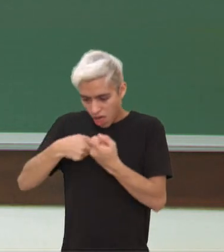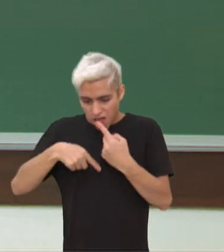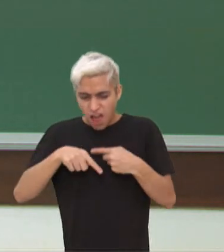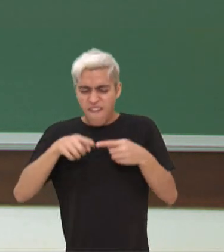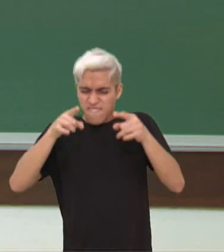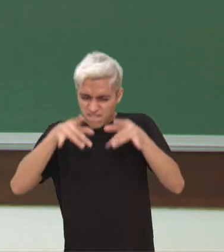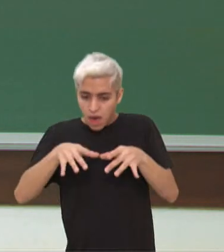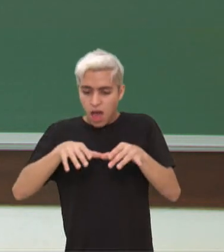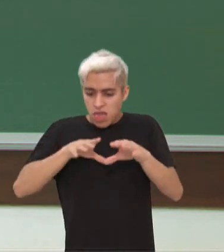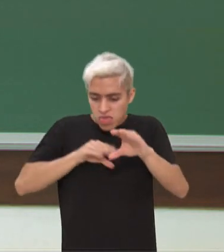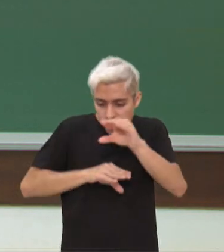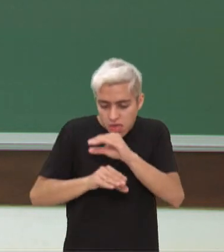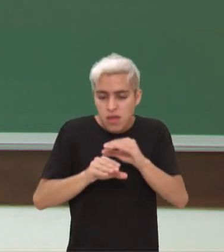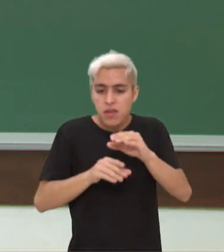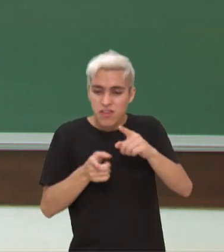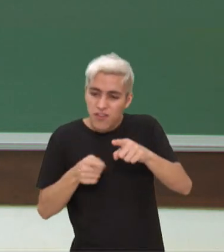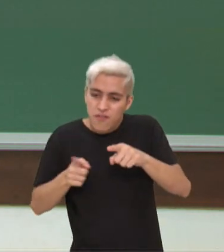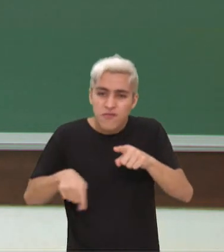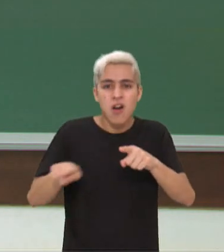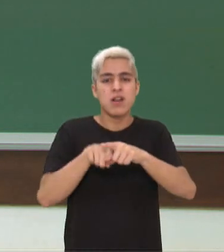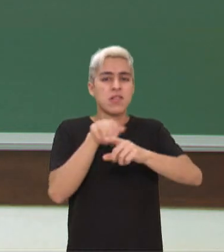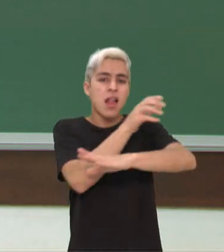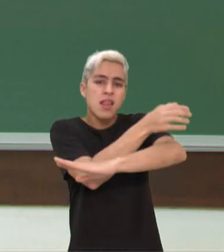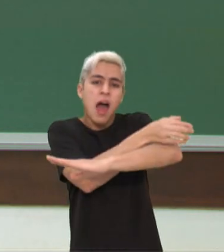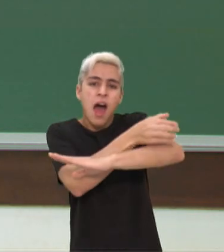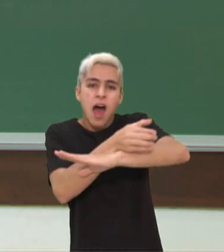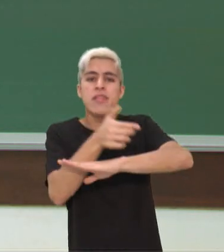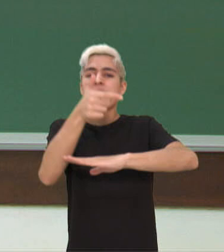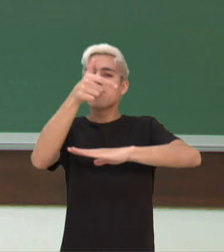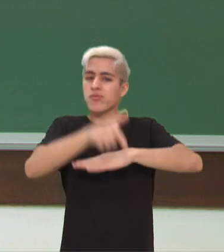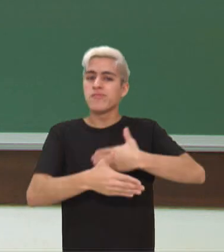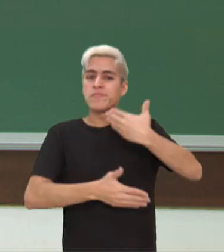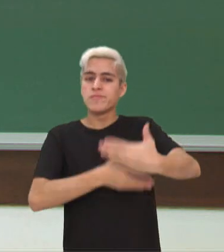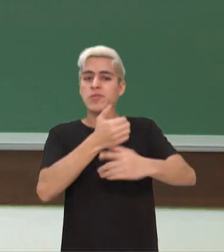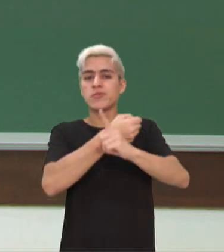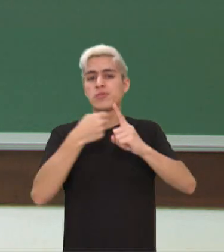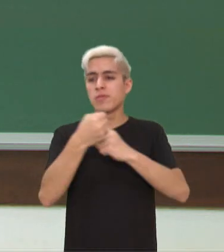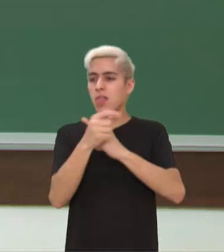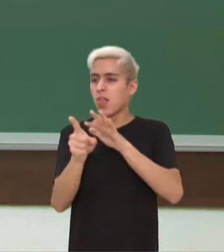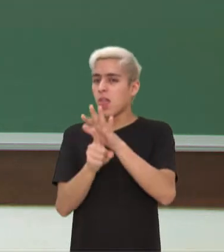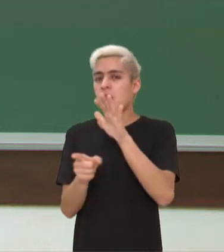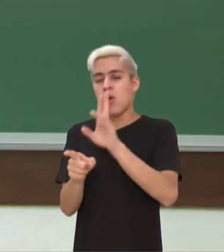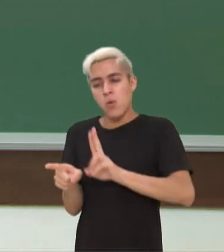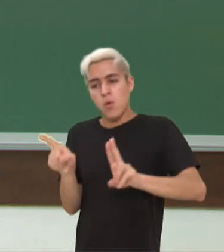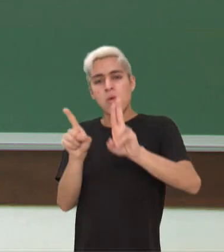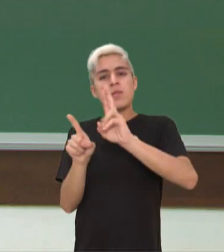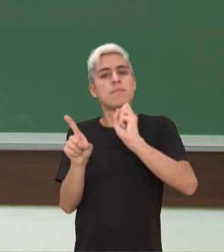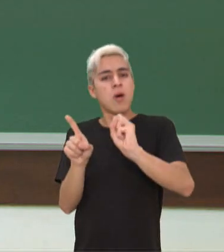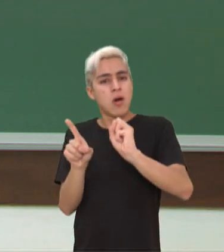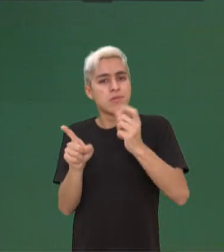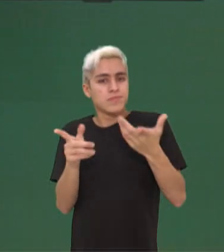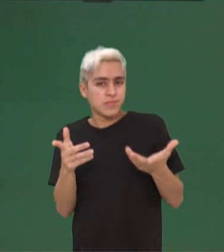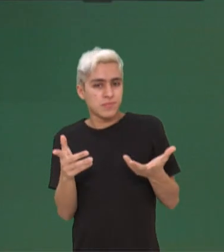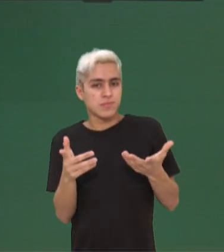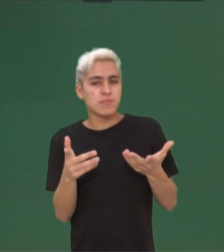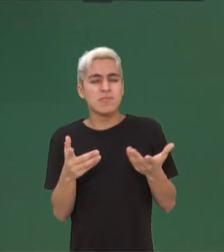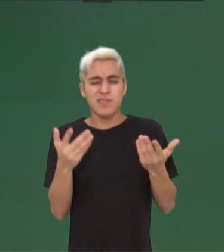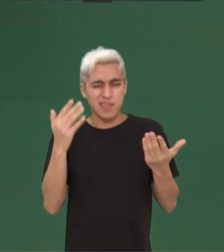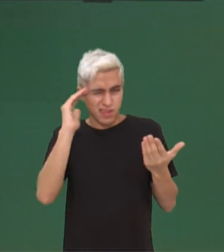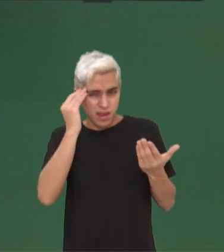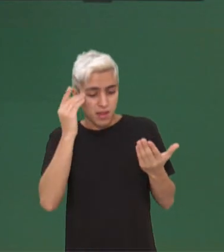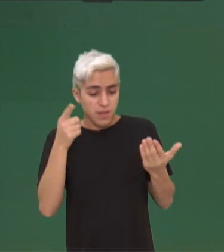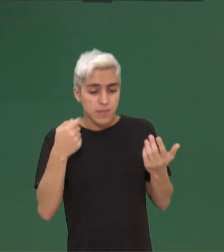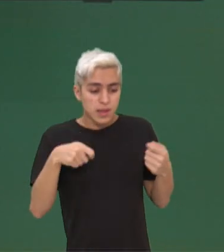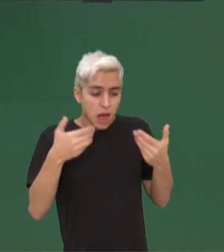e aí vai ser latinha de novo lá para utilização da sociedade. Então, esse é um olhar que a gente tem que